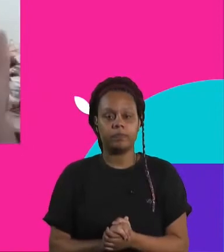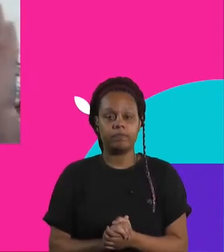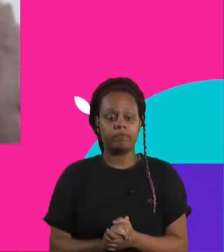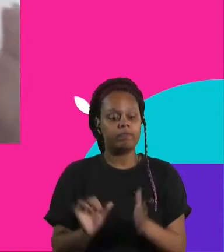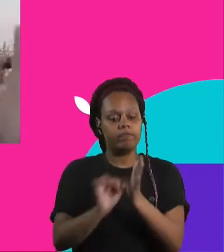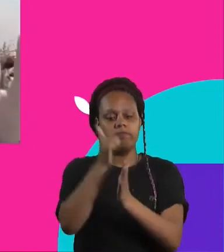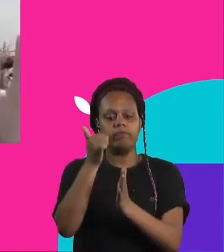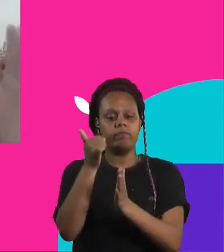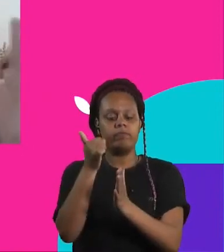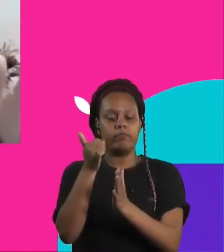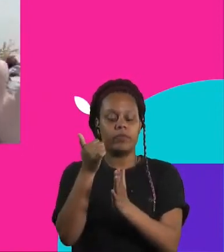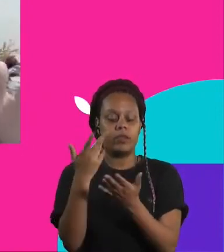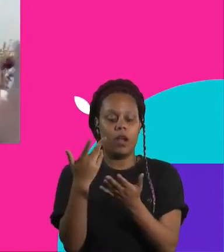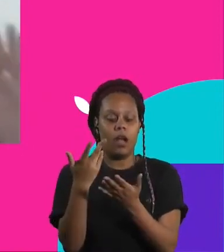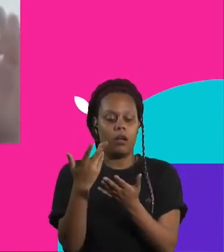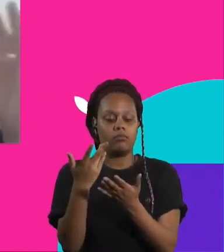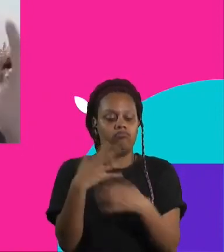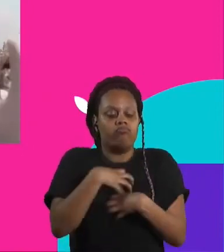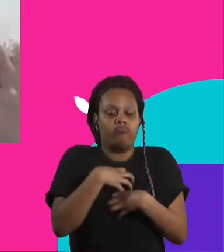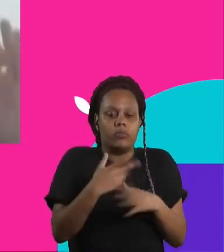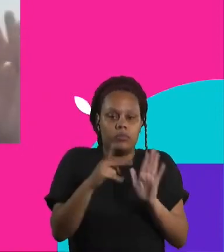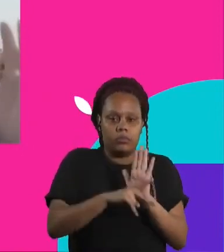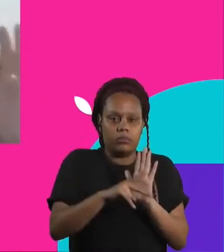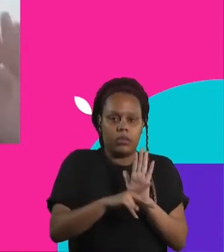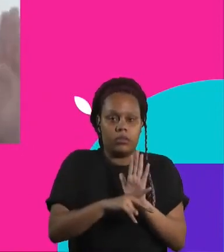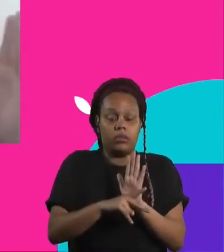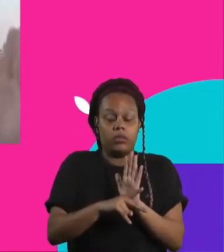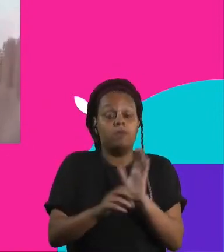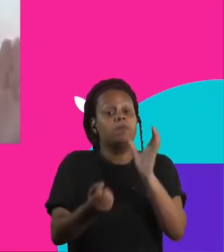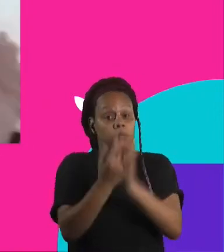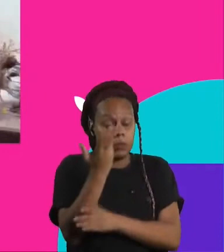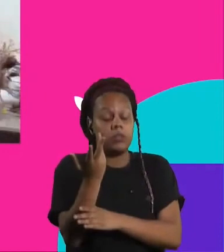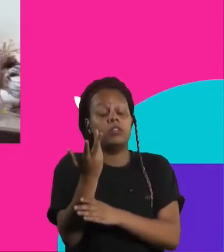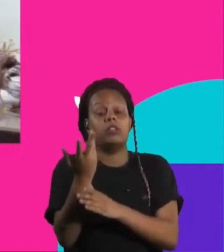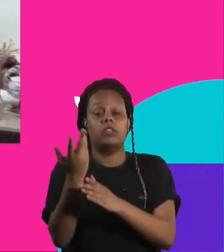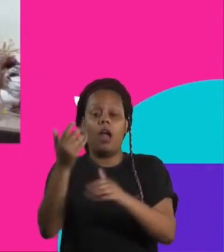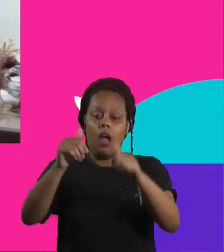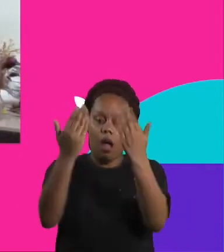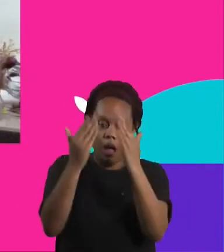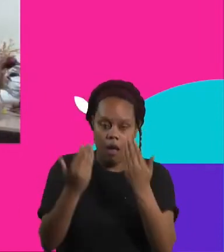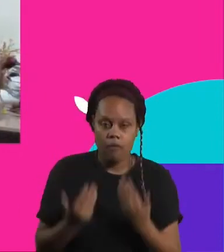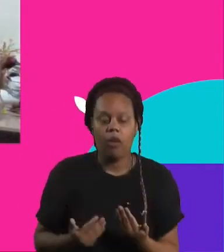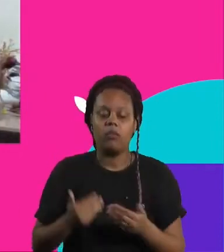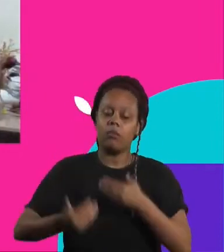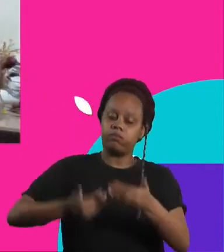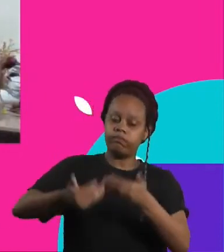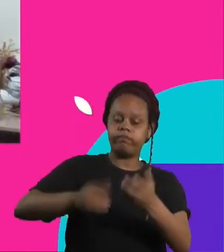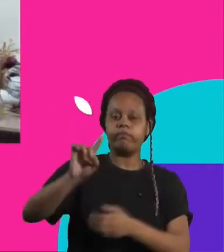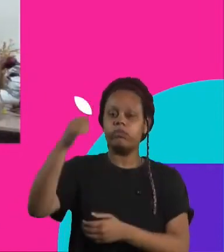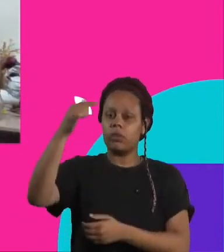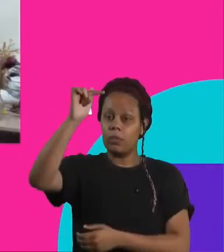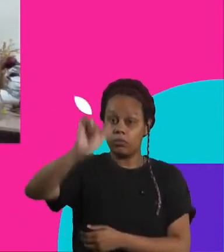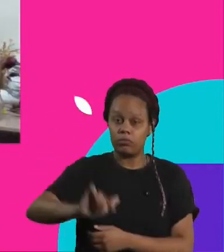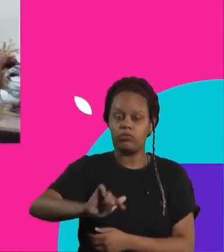O projeto acontece, ele é avaliado, ele é discutido, ele amadurece, e aí depois ele é aplicado de novo,